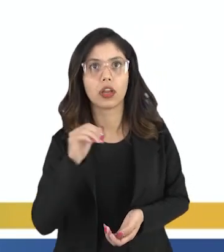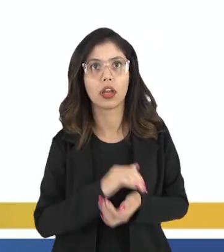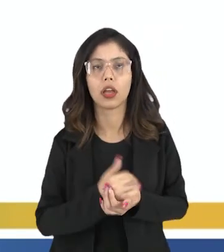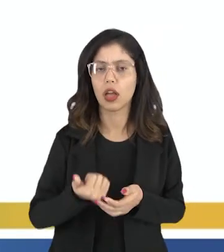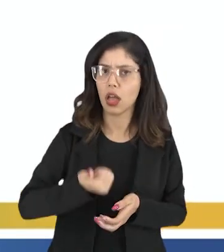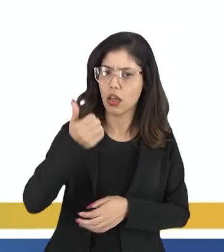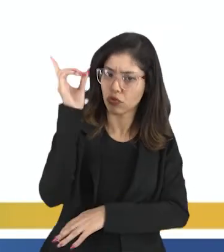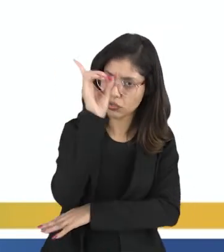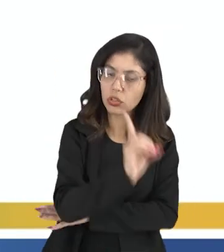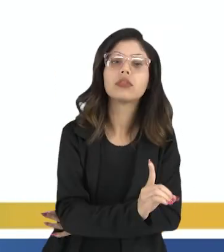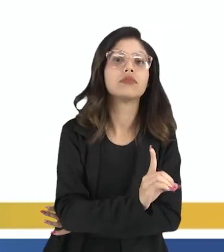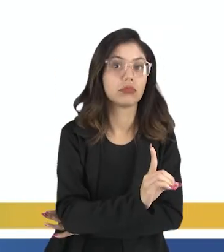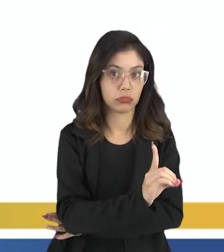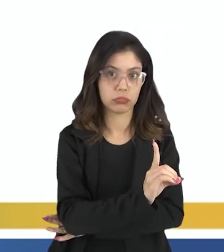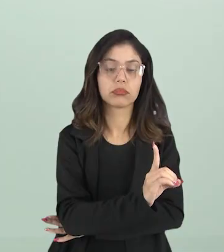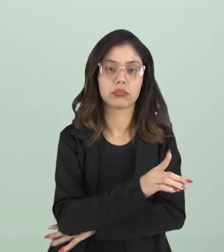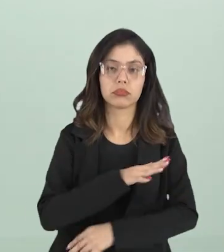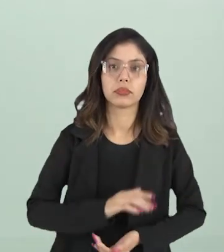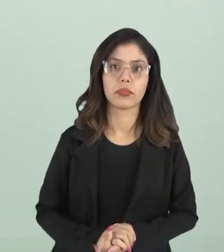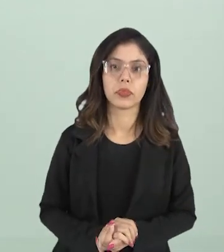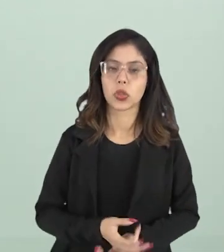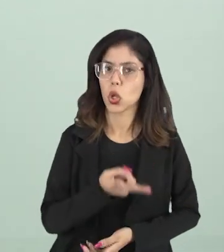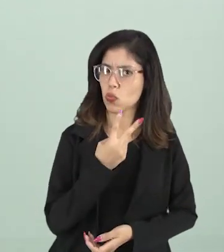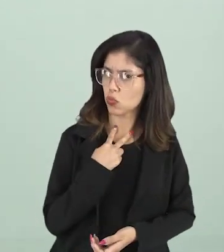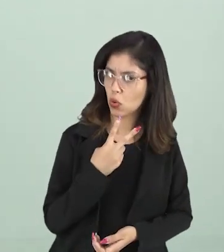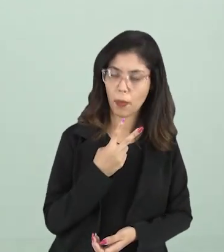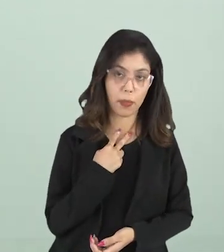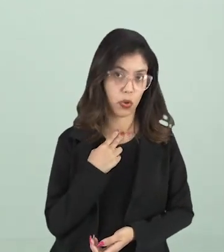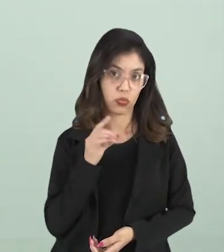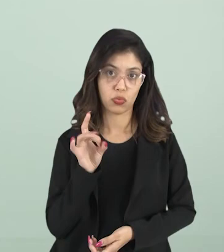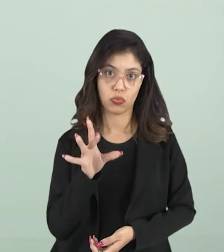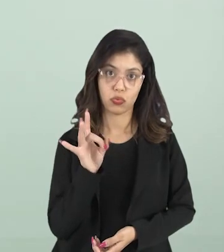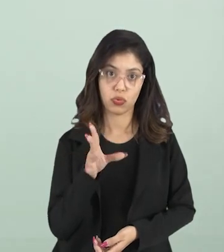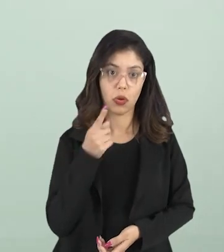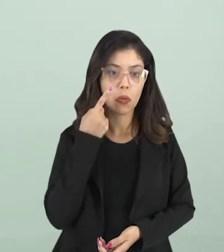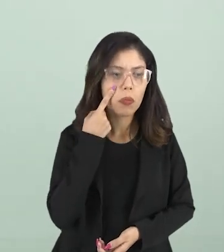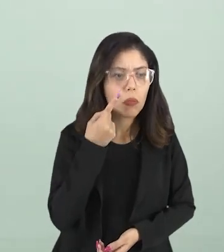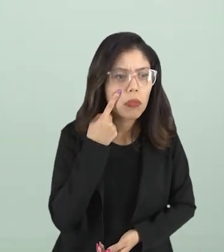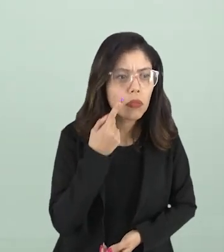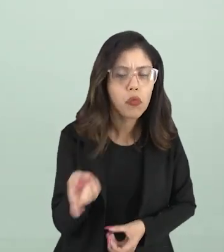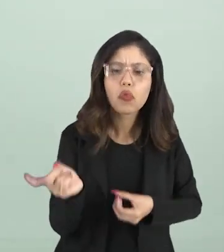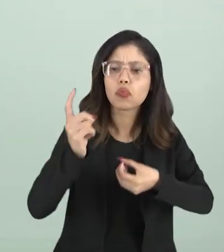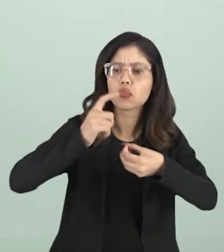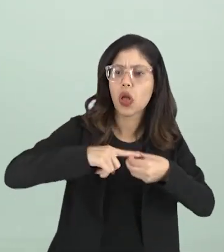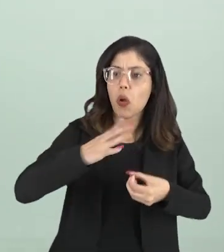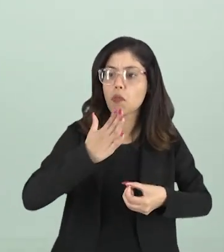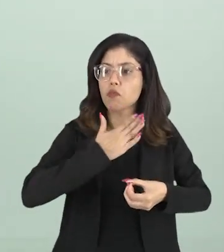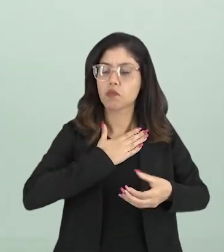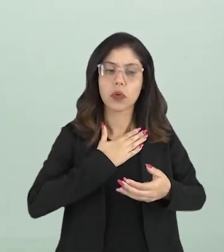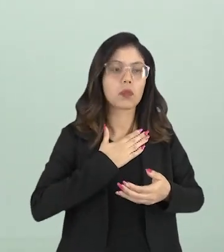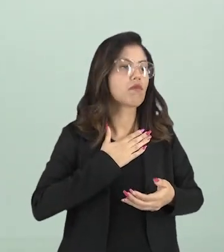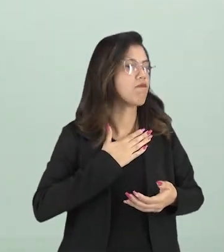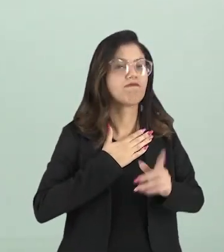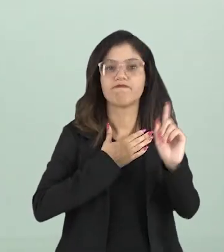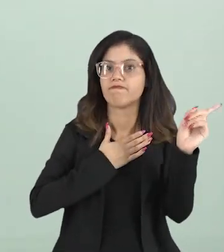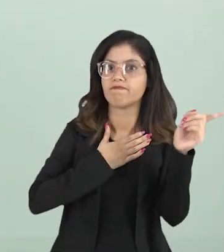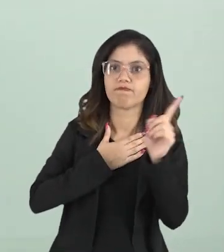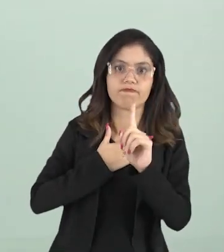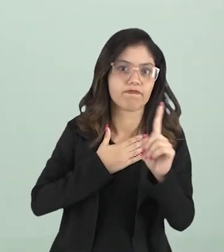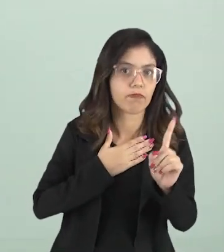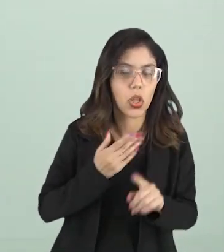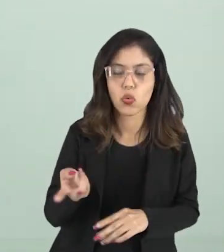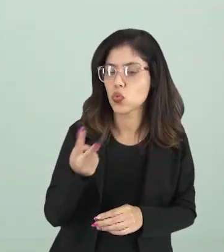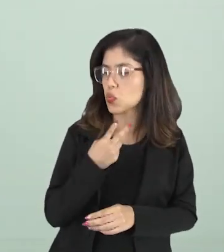de direitos, ou seja, eu não posso somente ter um olhar voltado ao meu interesse, eu não